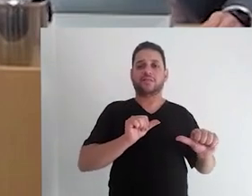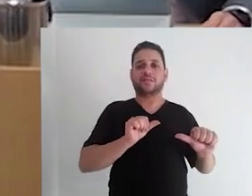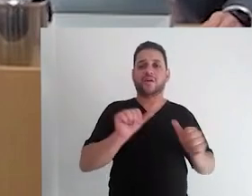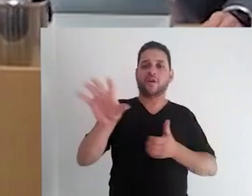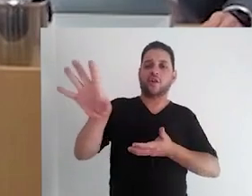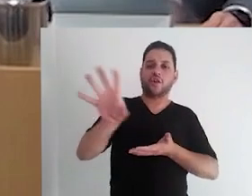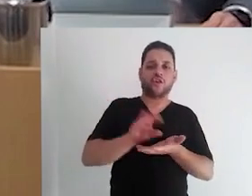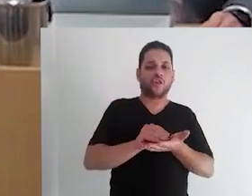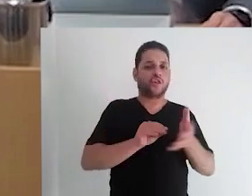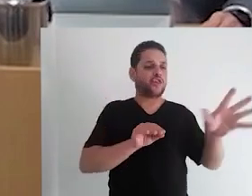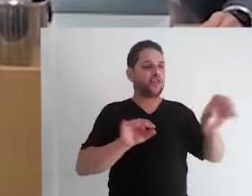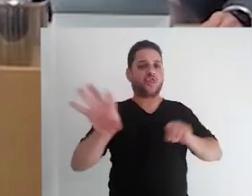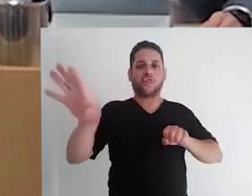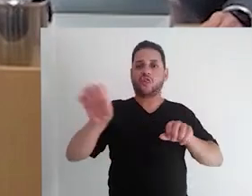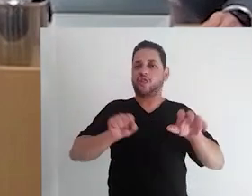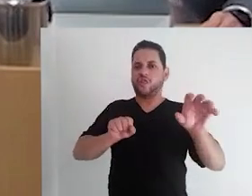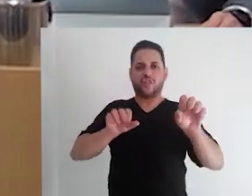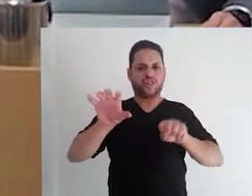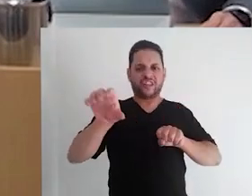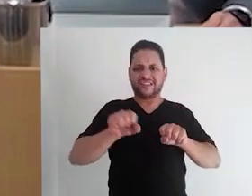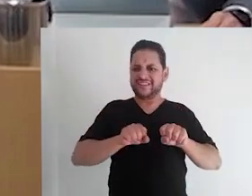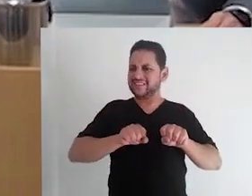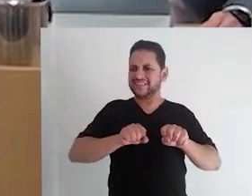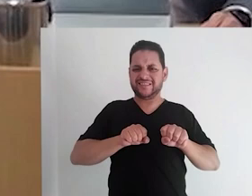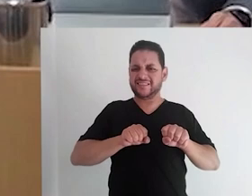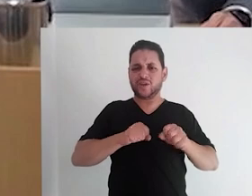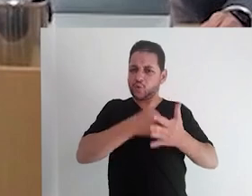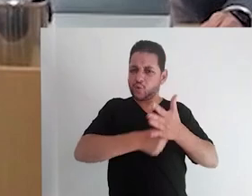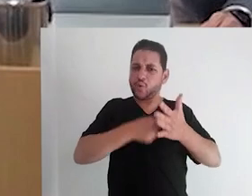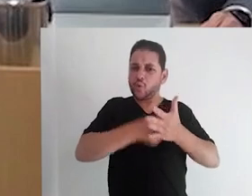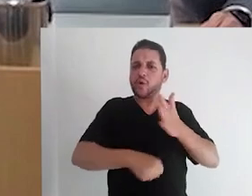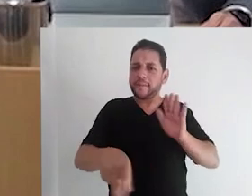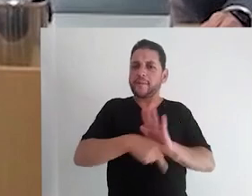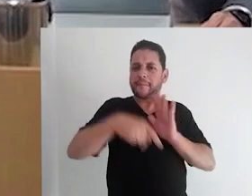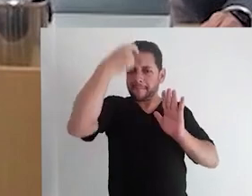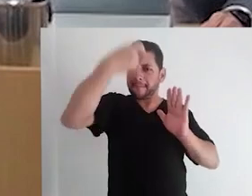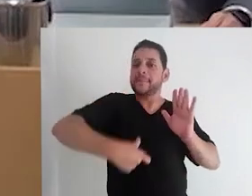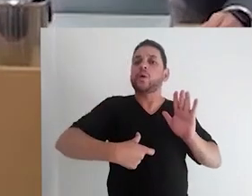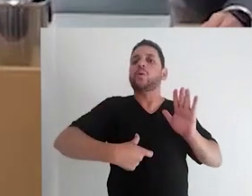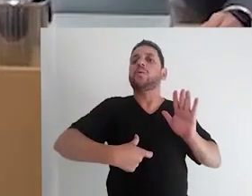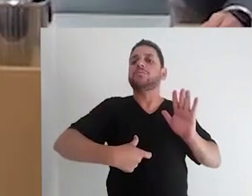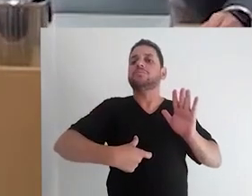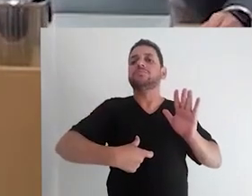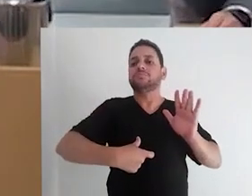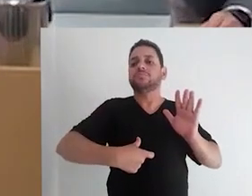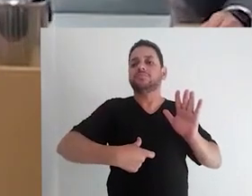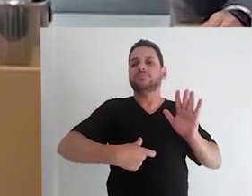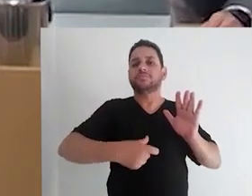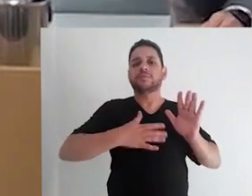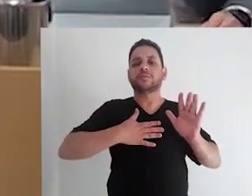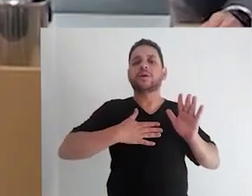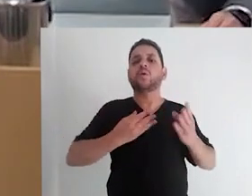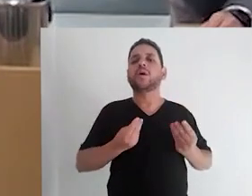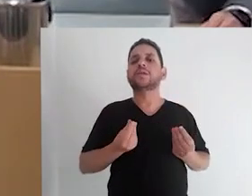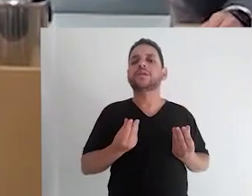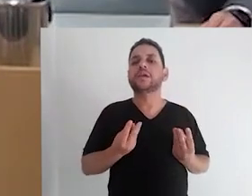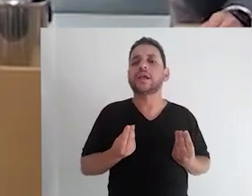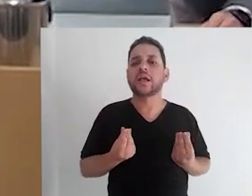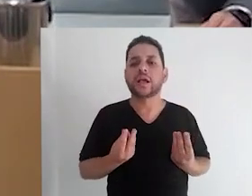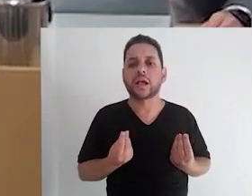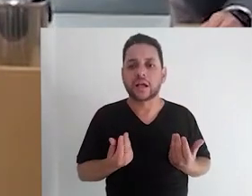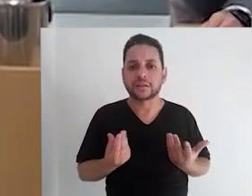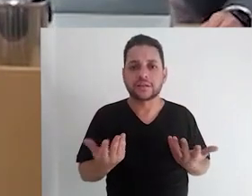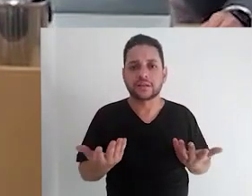fotocópias do mundo. Nós precisamos lutar para ser originais. Para ser originais, a gente tem que valer a essência, fazer valer a